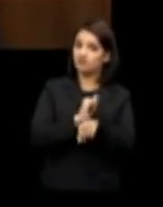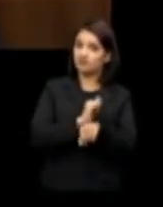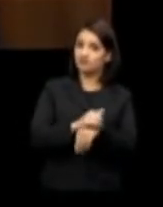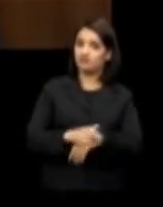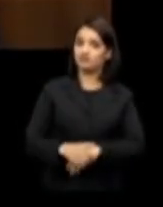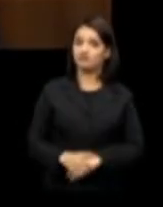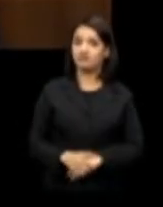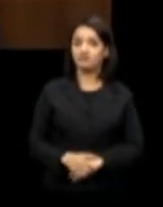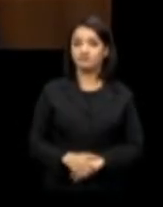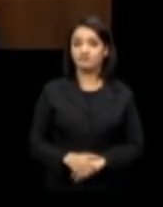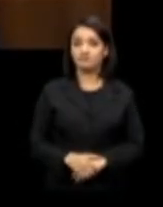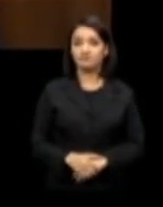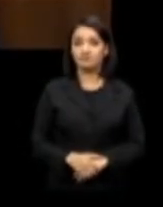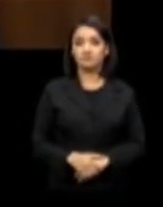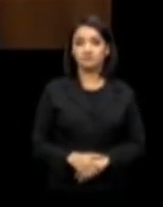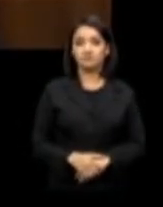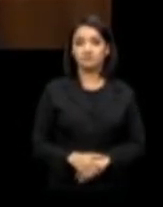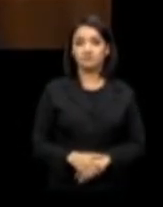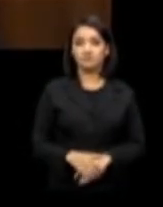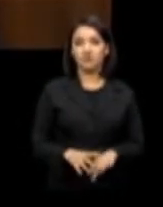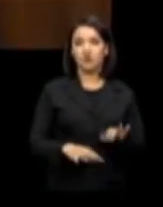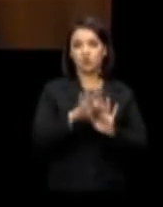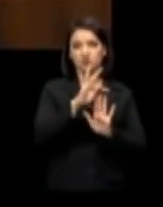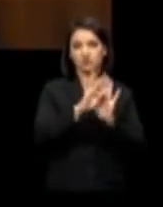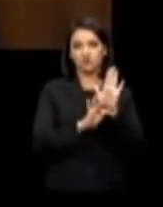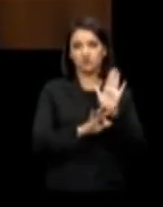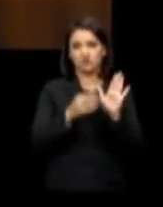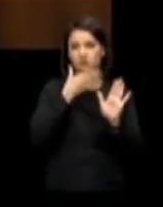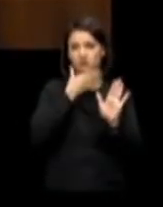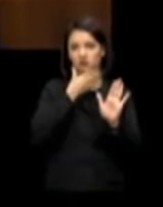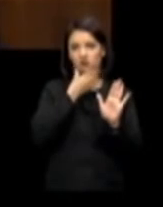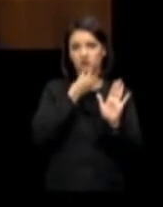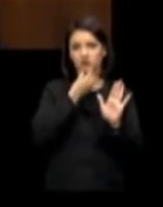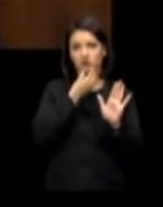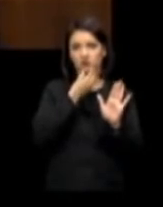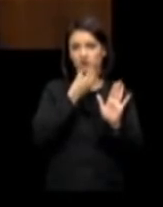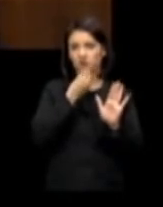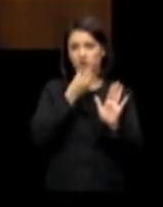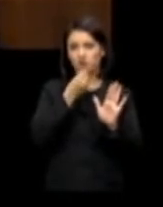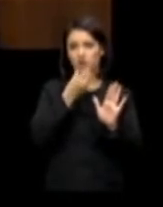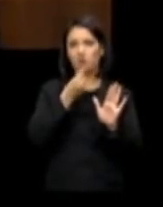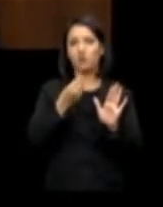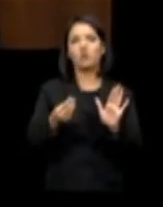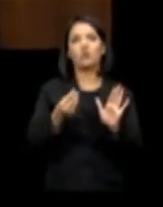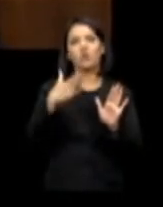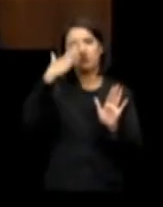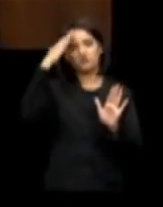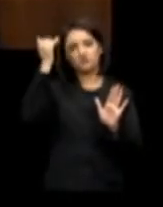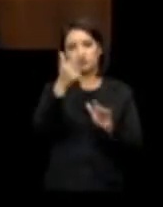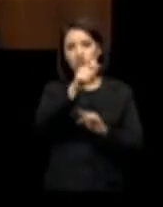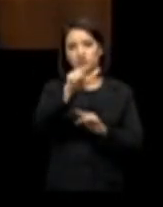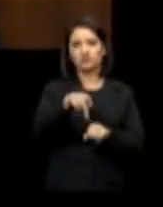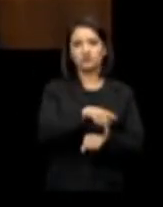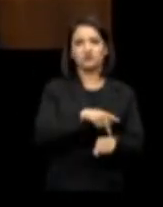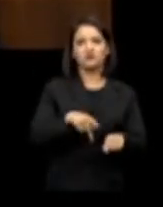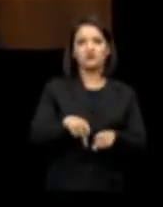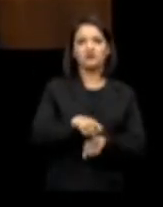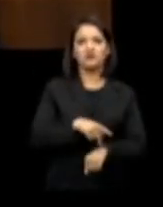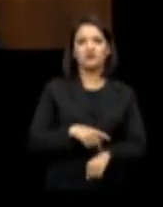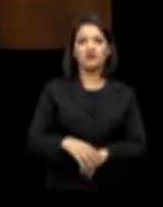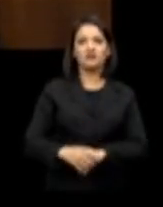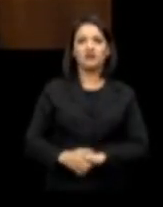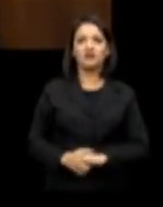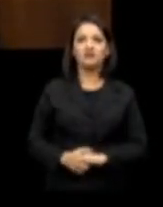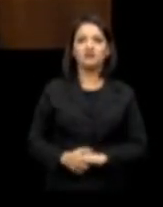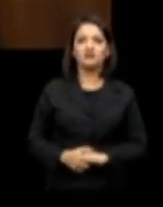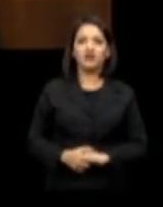Estou citando o artigo de Hoffmann, publicado em Inovações em la Jurisprudência do Tribunal Constitucional